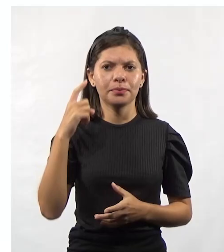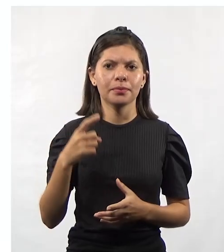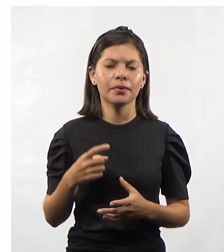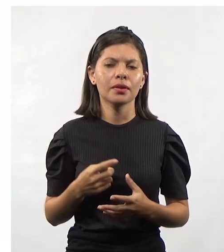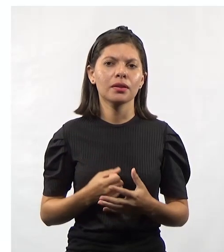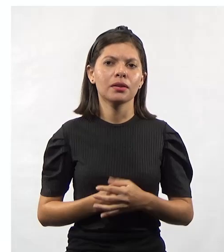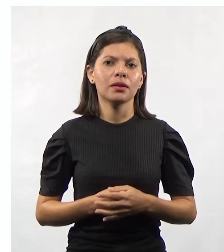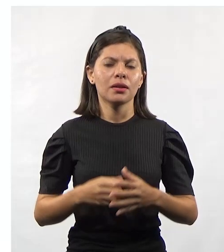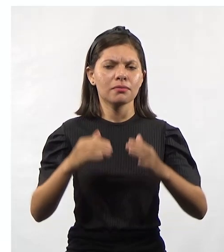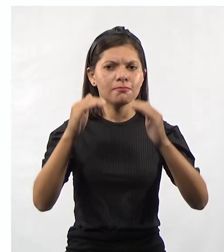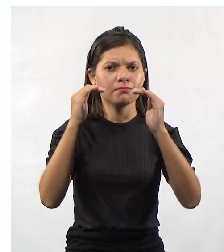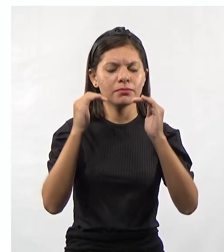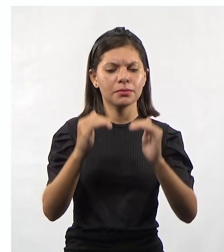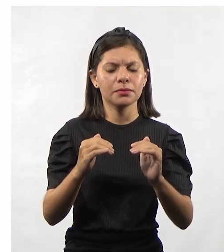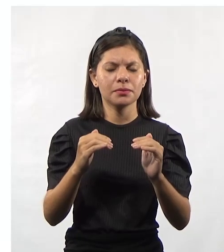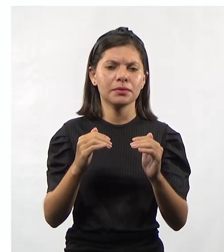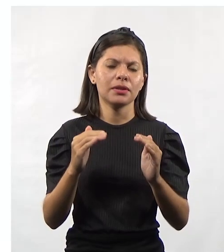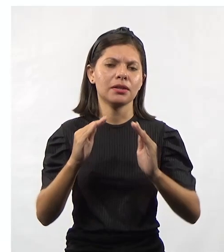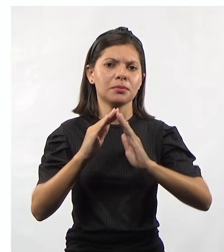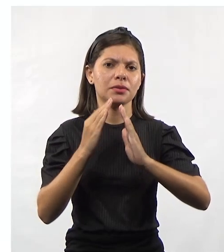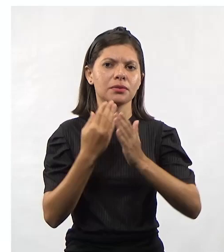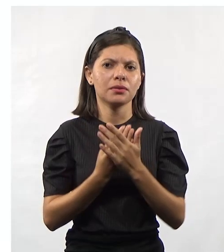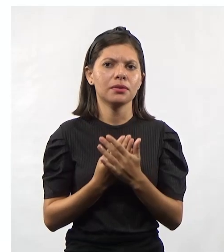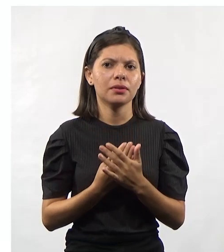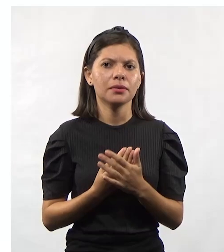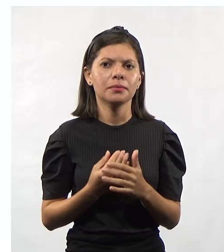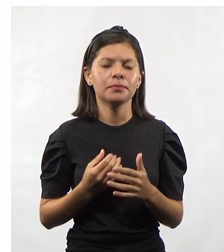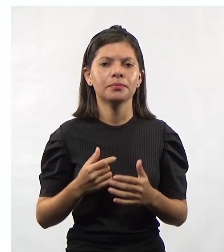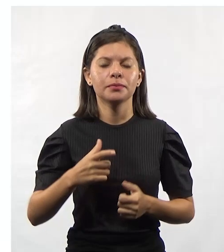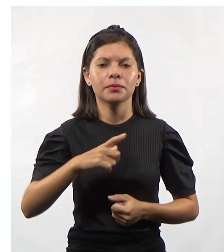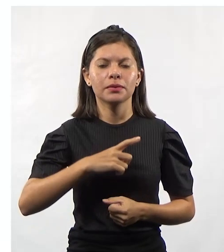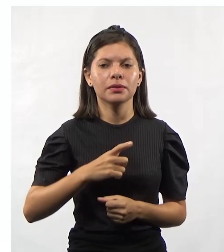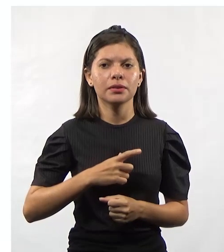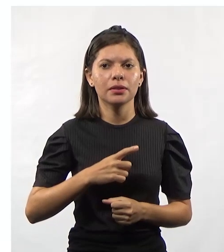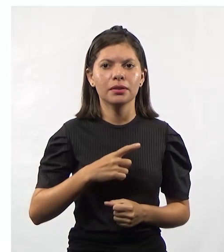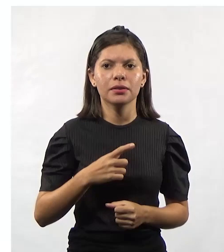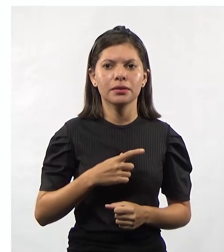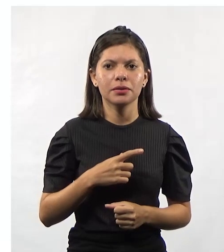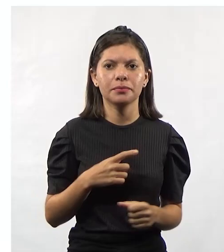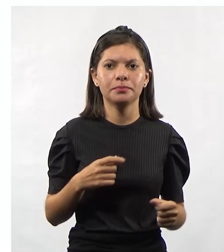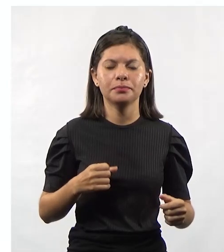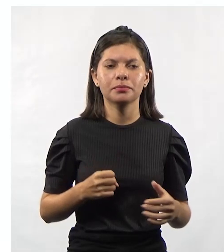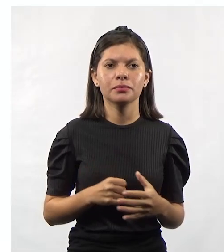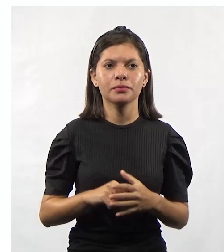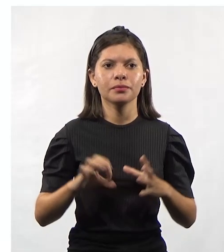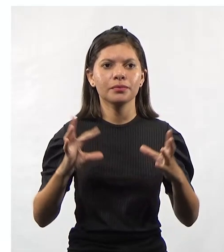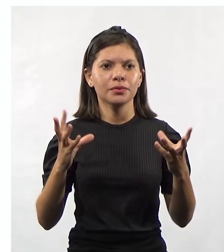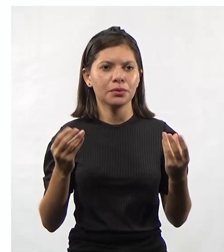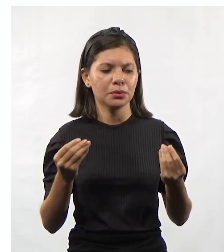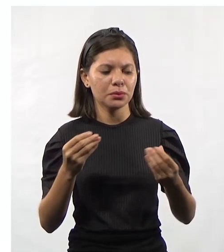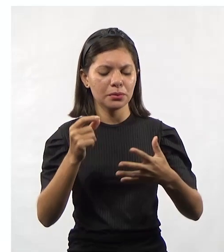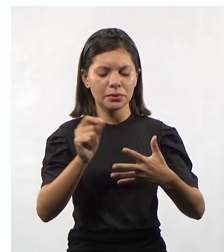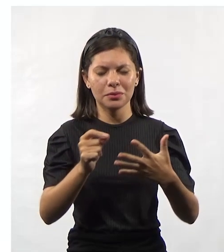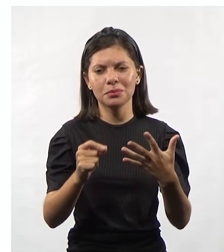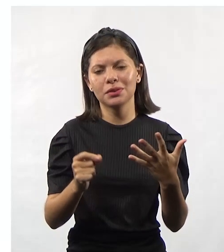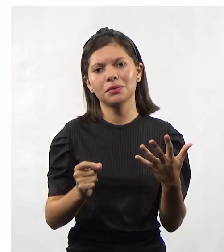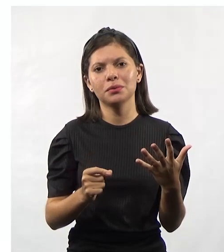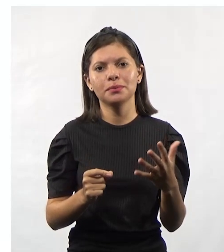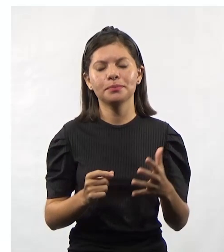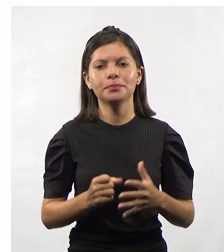poxa, mas quanta responsabilidade, né, para a escola ter que dar conta de todos